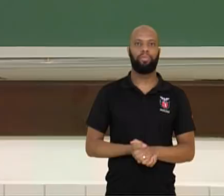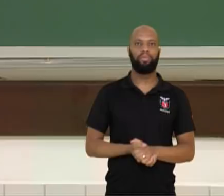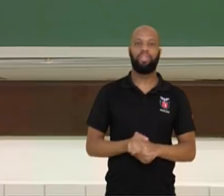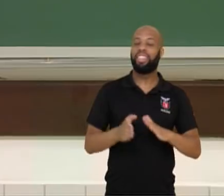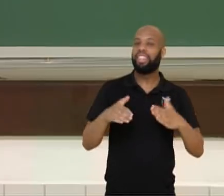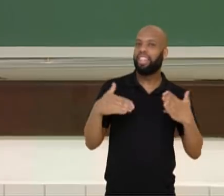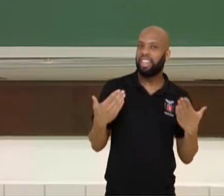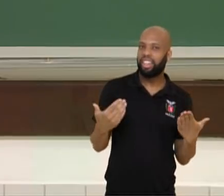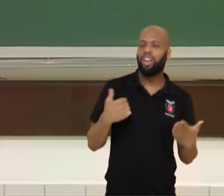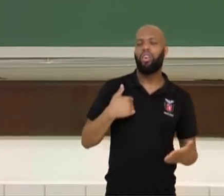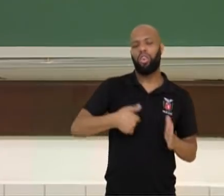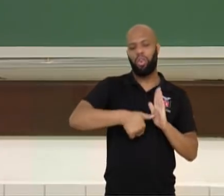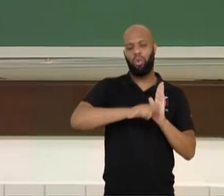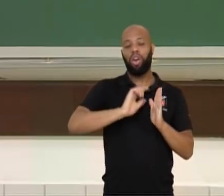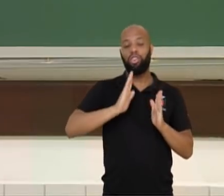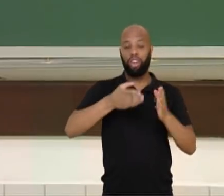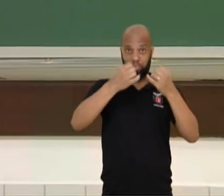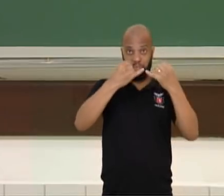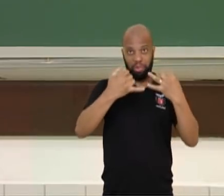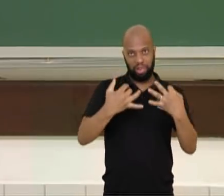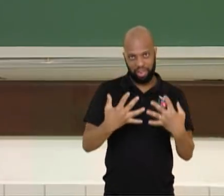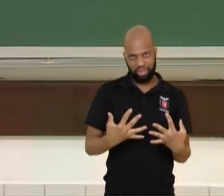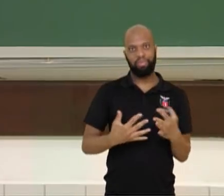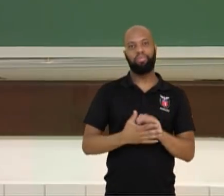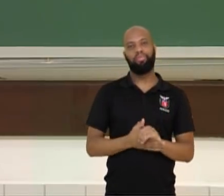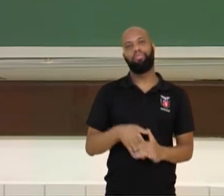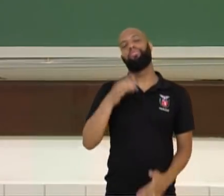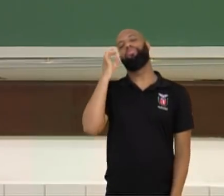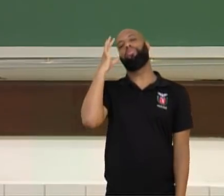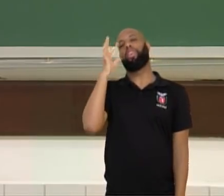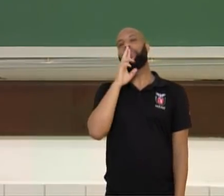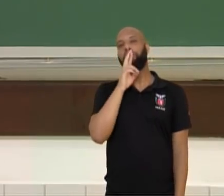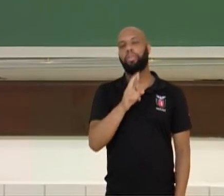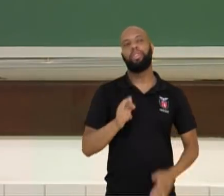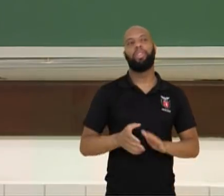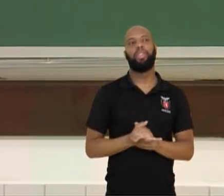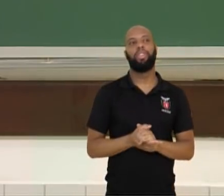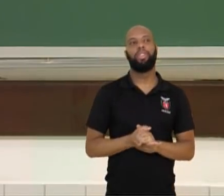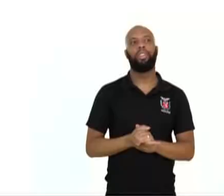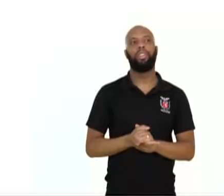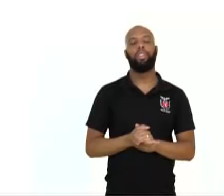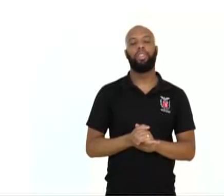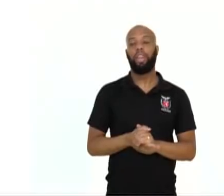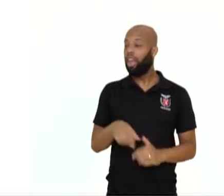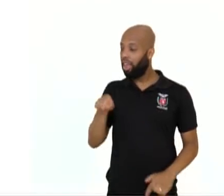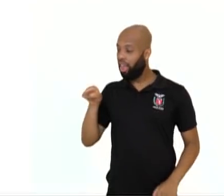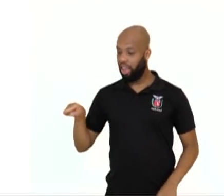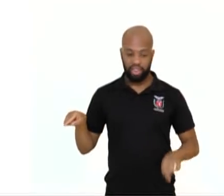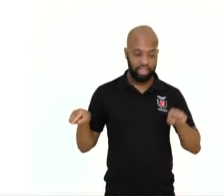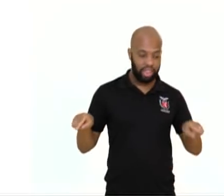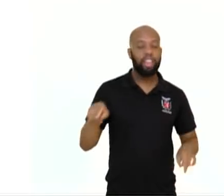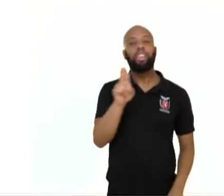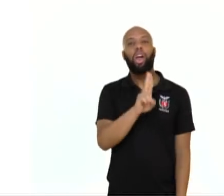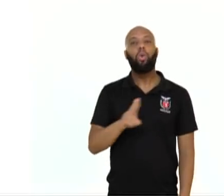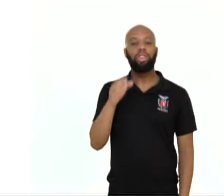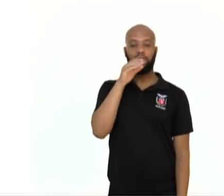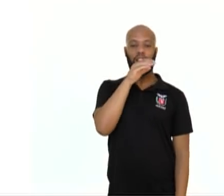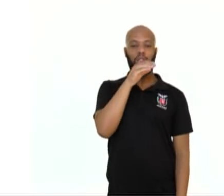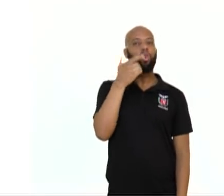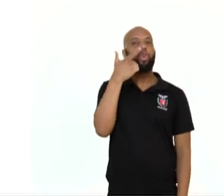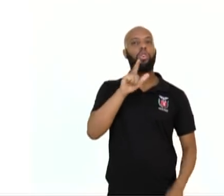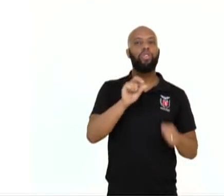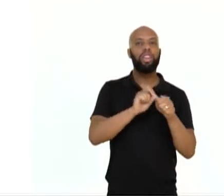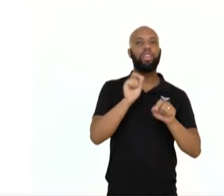Gente, eu já tinha explicado e dado a resposta, né? Então tá bem fresquinho na cabeça. Ó. Ambas utilizam calor para gerar energia